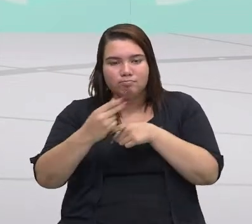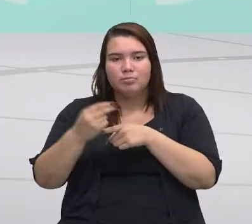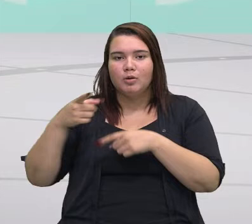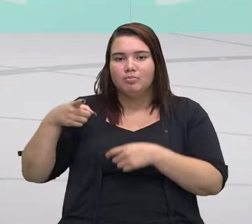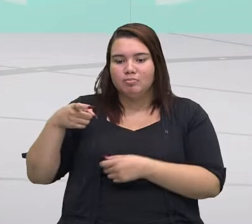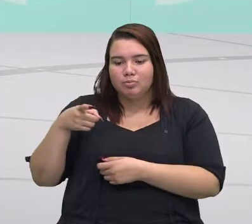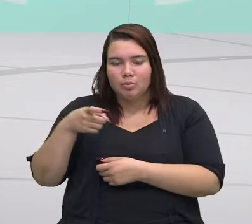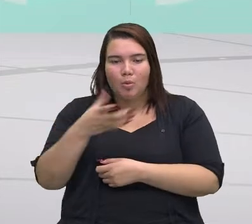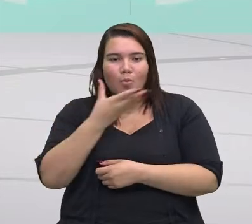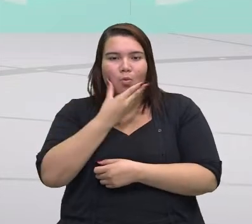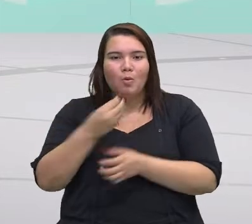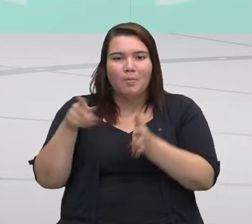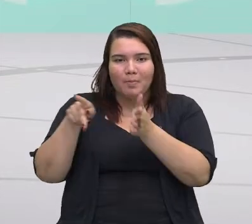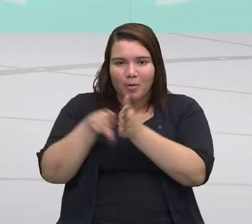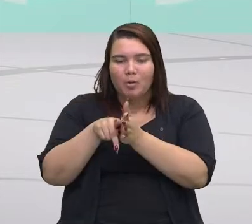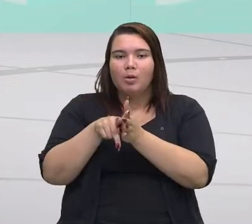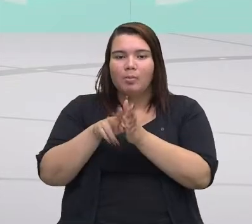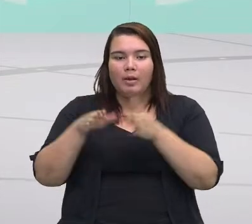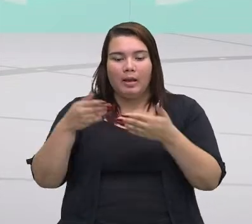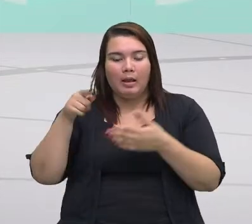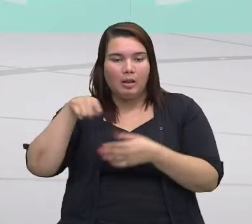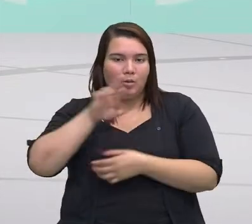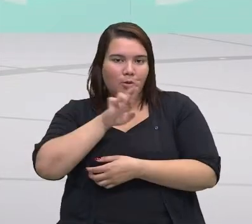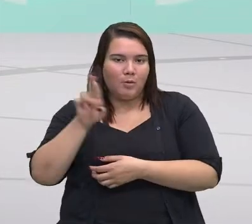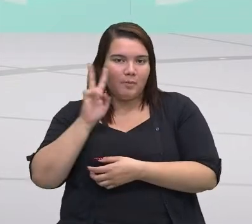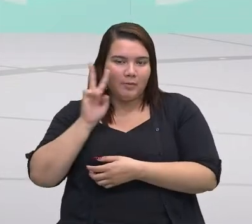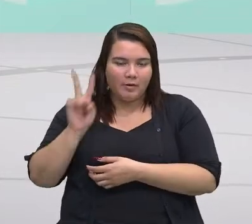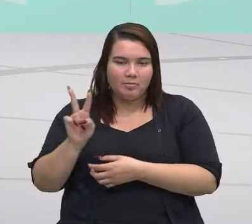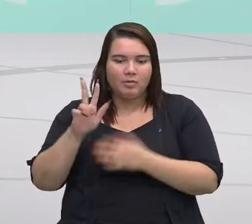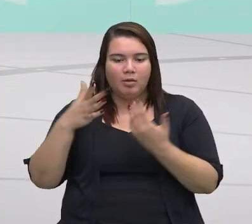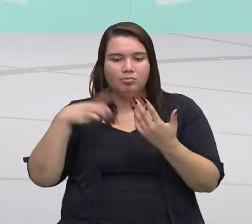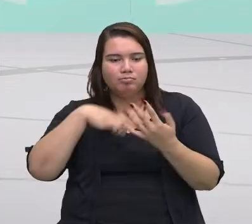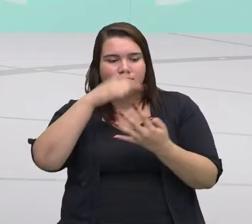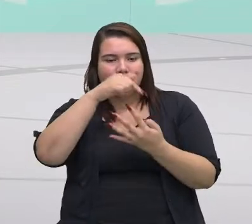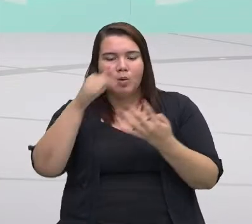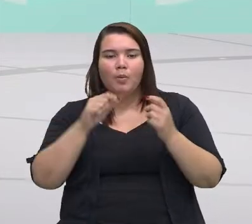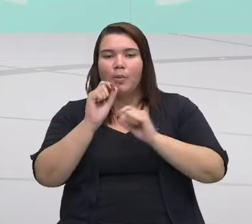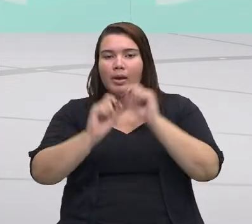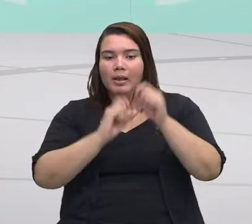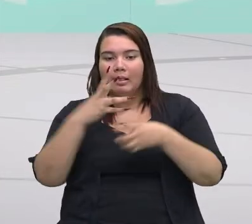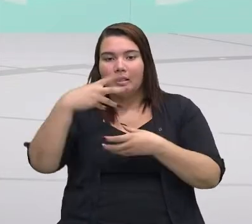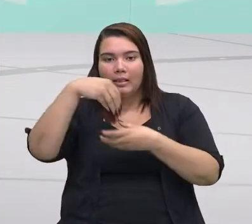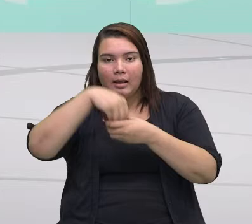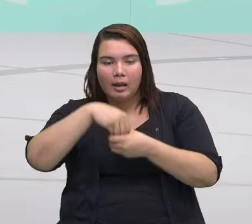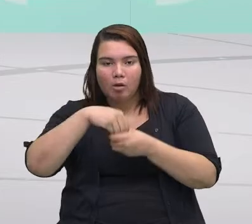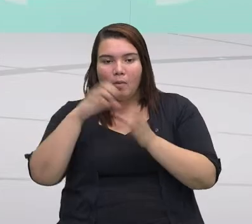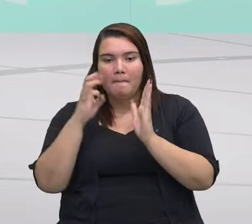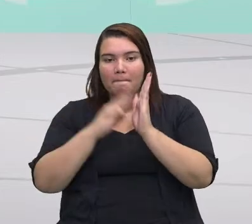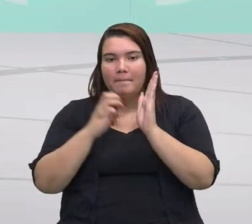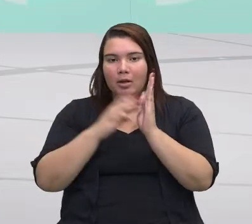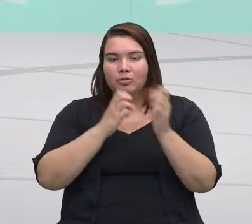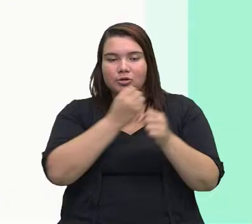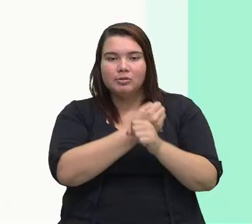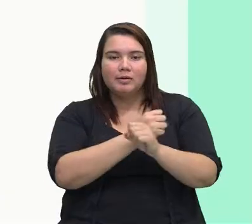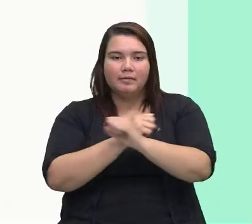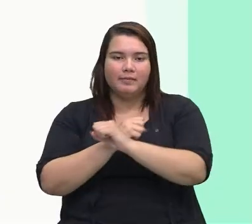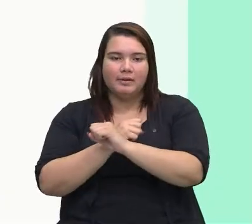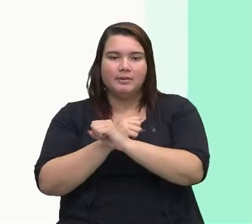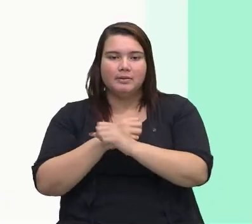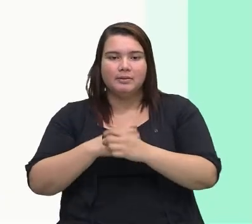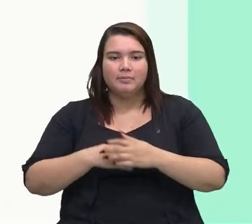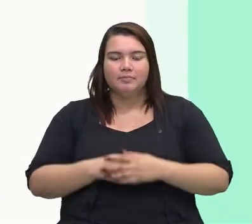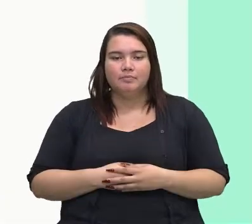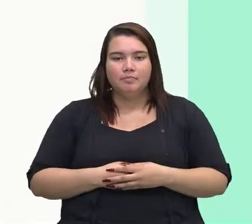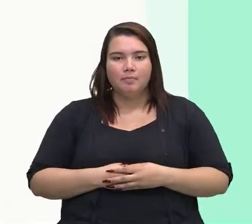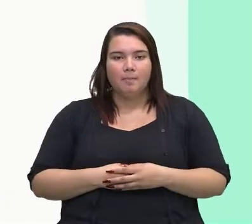espermatozoide, como o próprio nome já fala, espermicida. Então, esses aí são alguns dos métodos de barreira que a gente pôde observar. Agora a gente